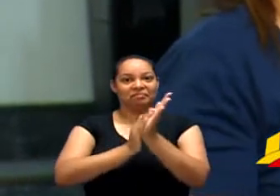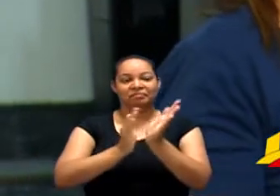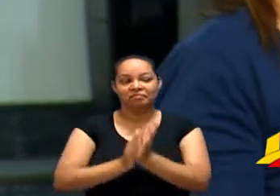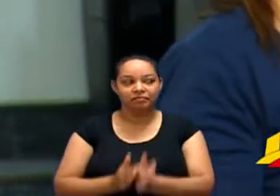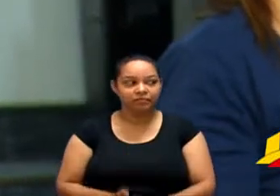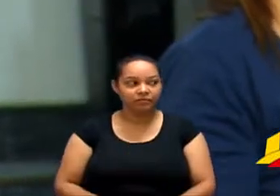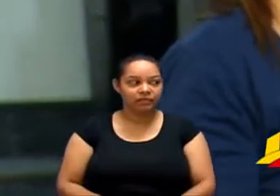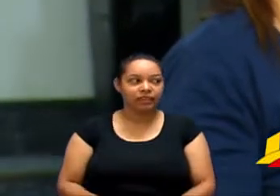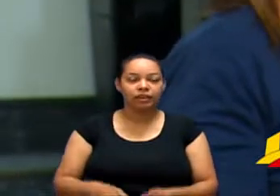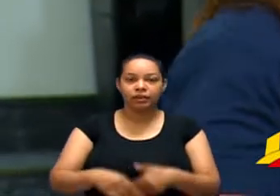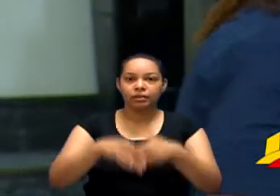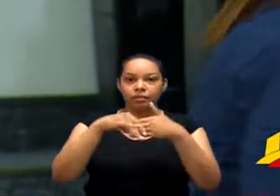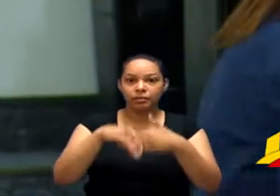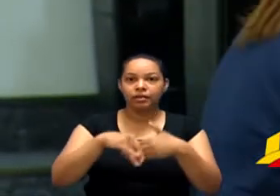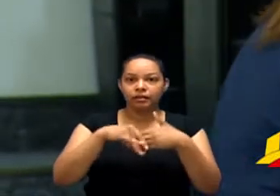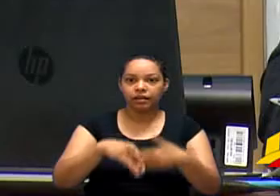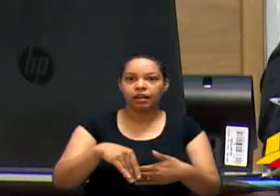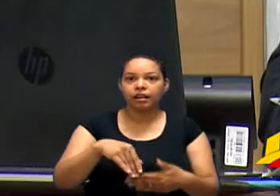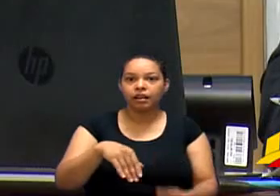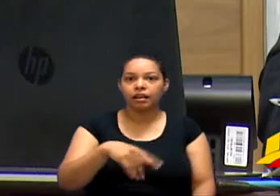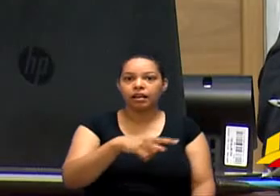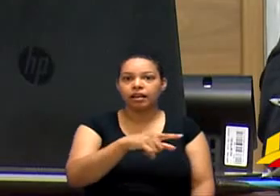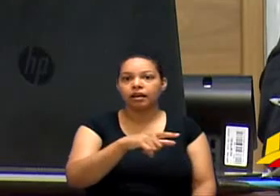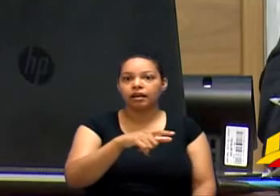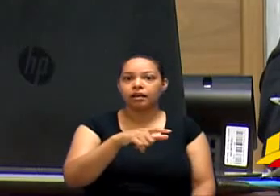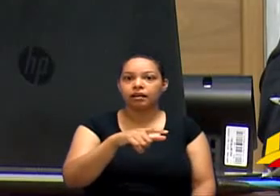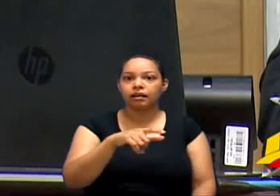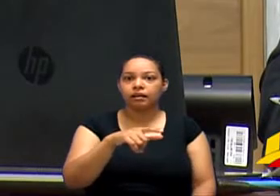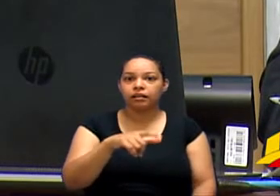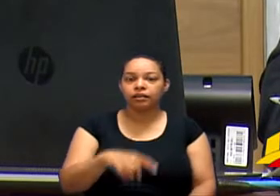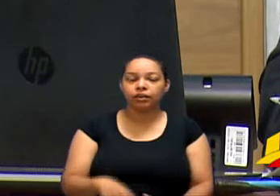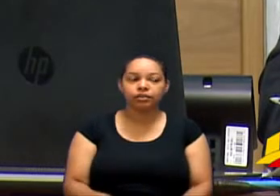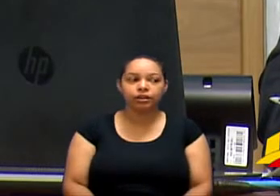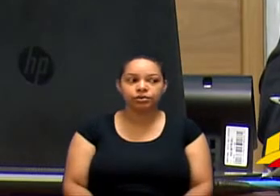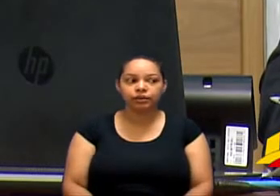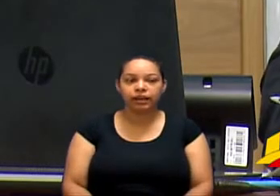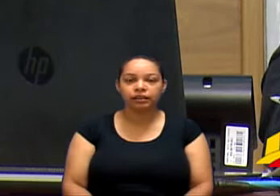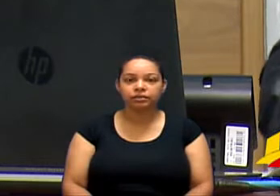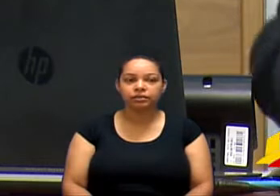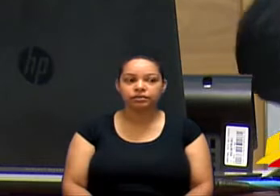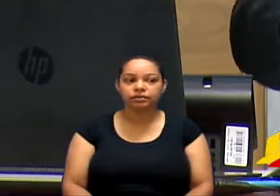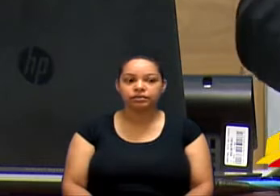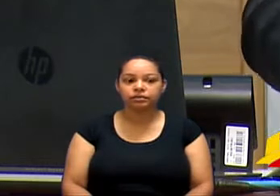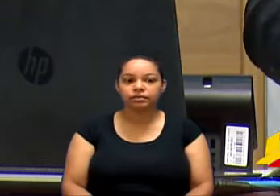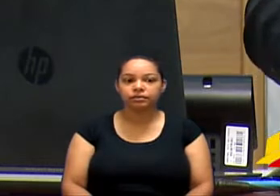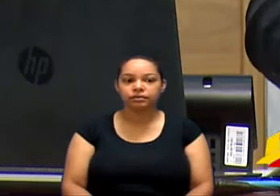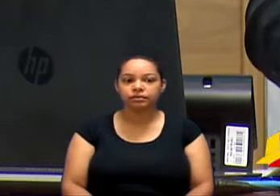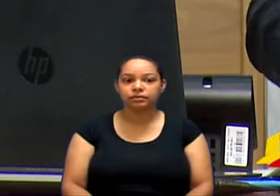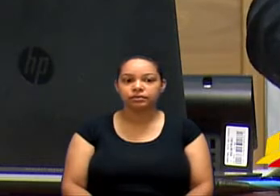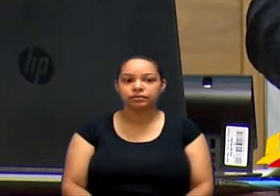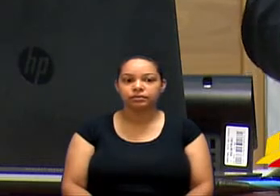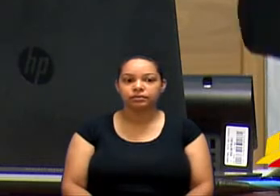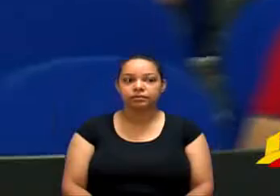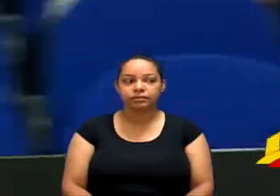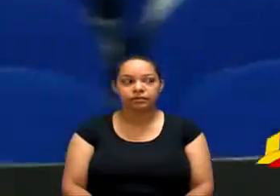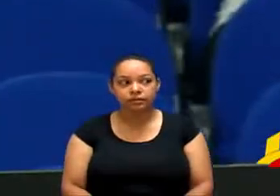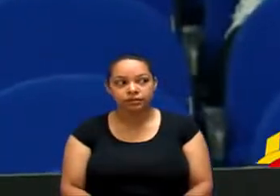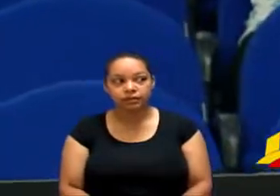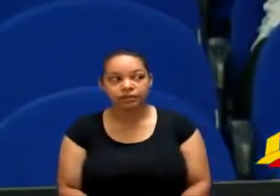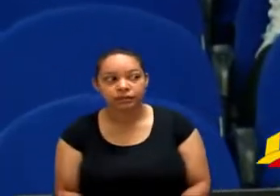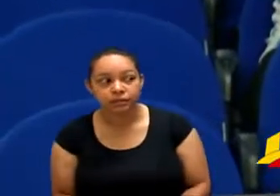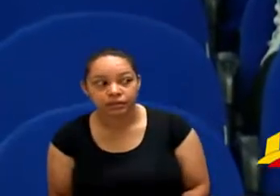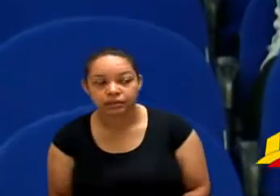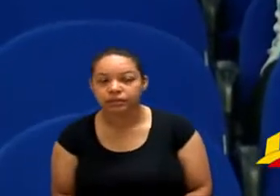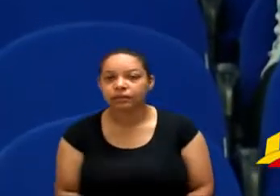o cunhado também os cunhados também é a família Gislaine são pessoas boas lá do Paraná